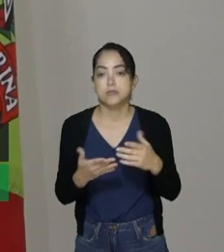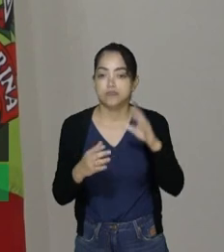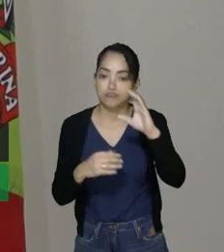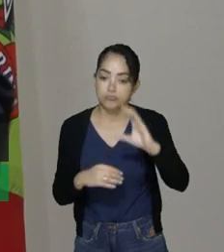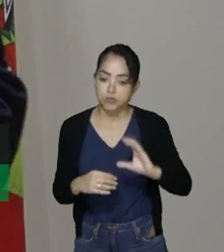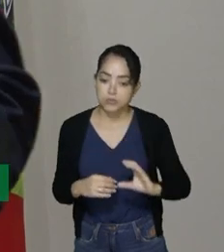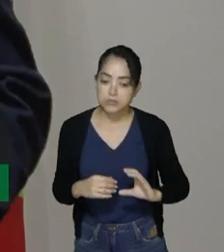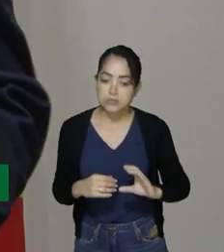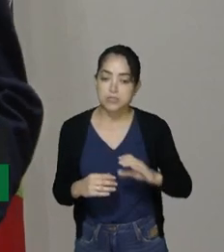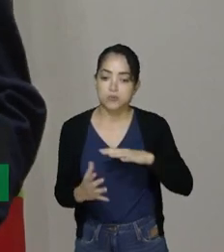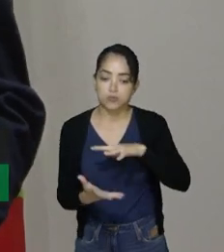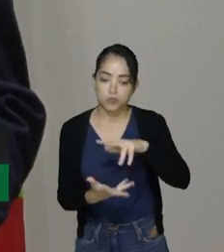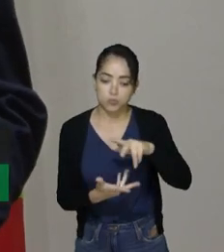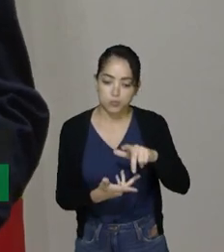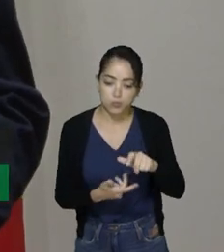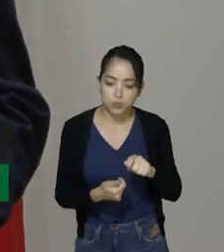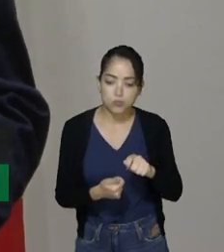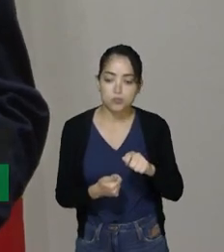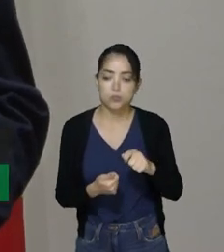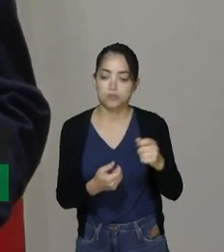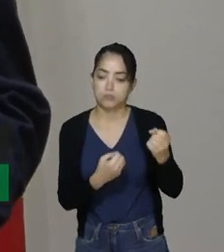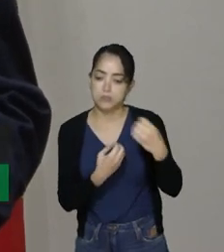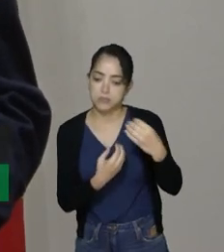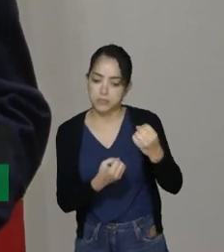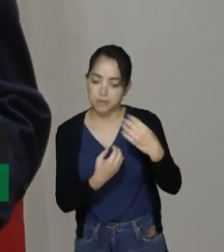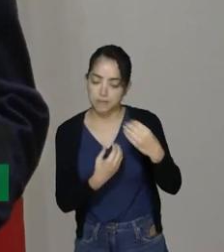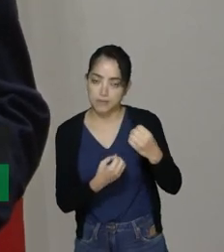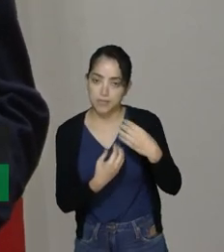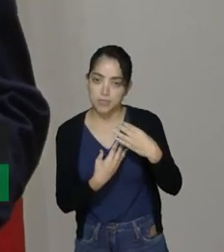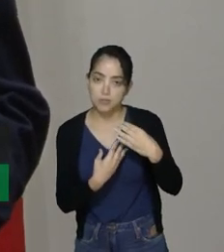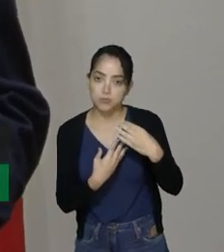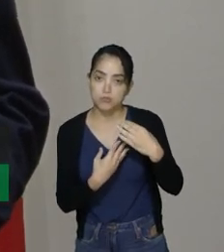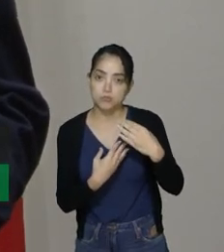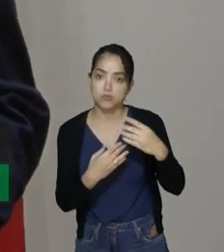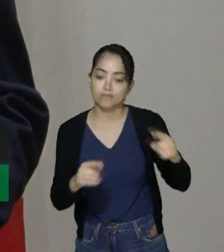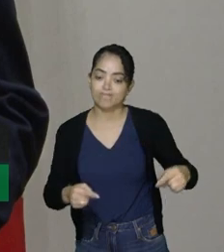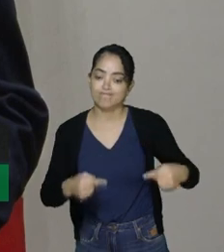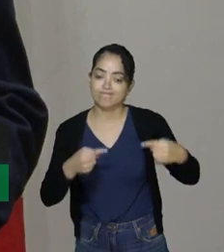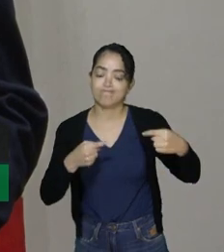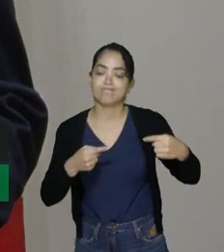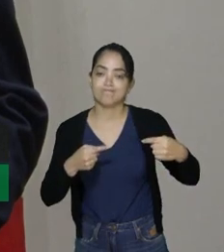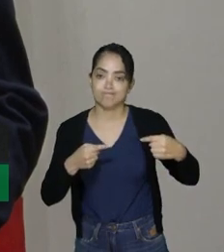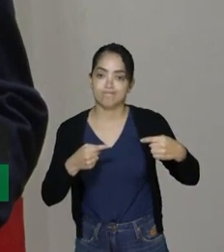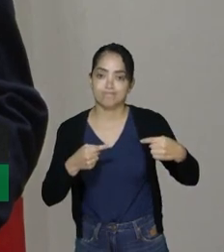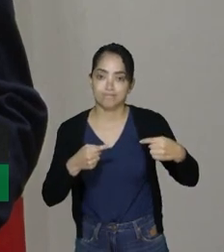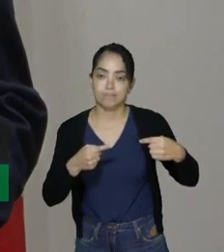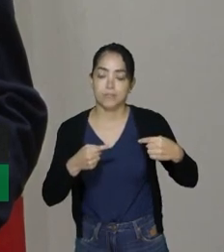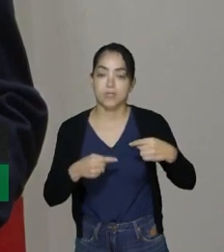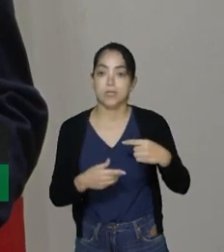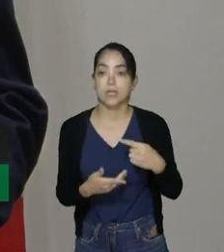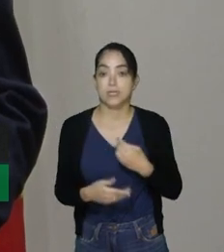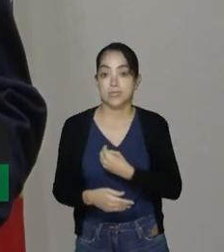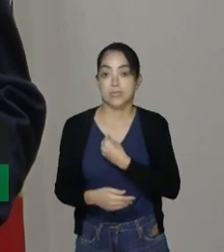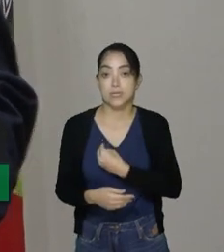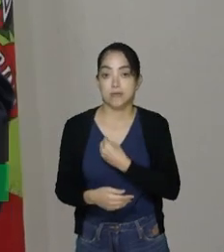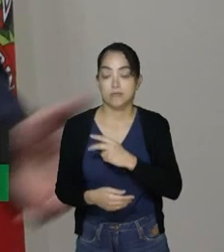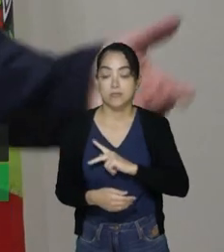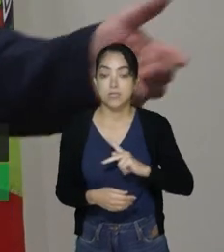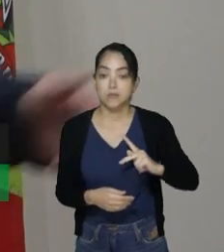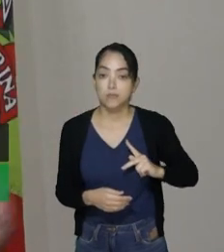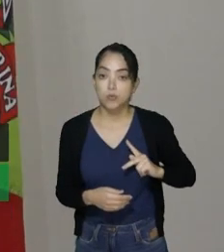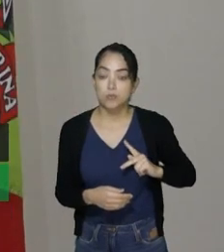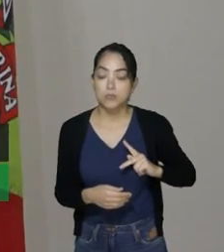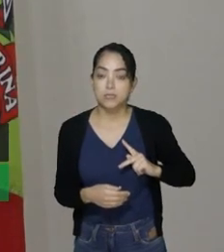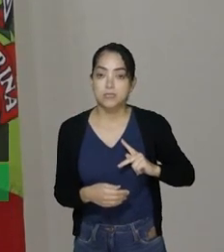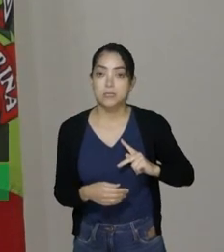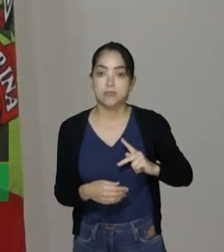com muitos ensinamentos, me veio o desafio da vida pública. E acabou sendo